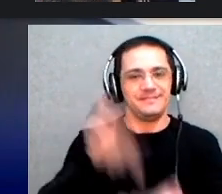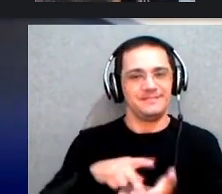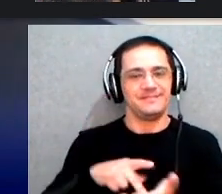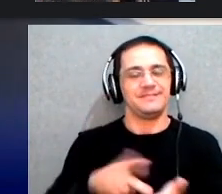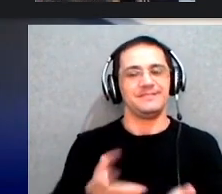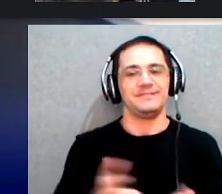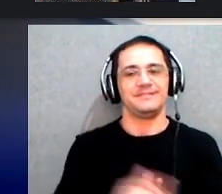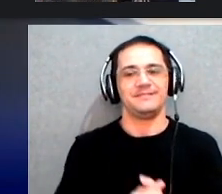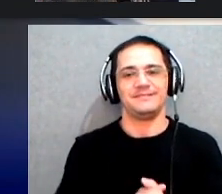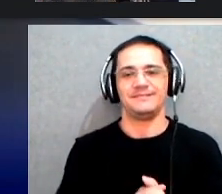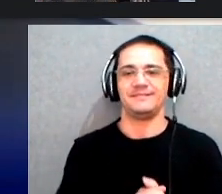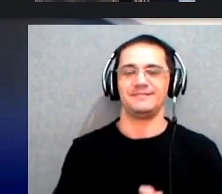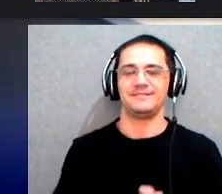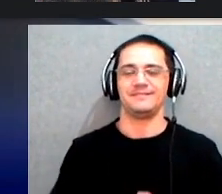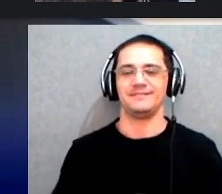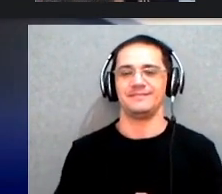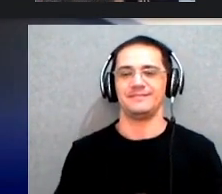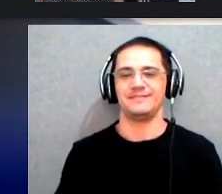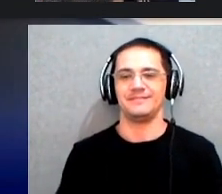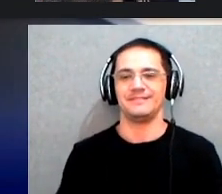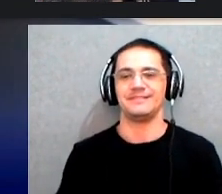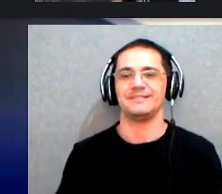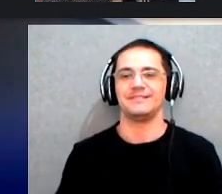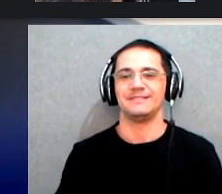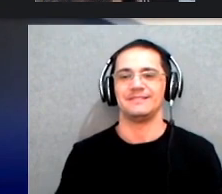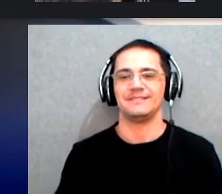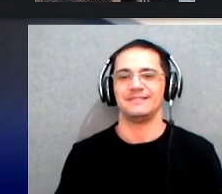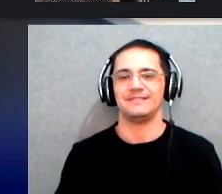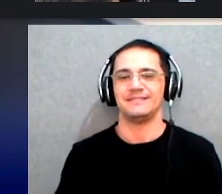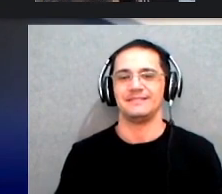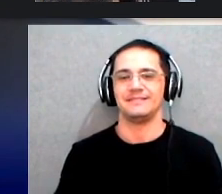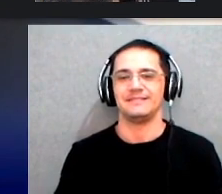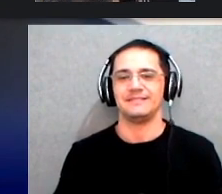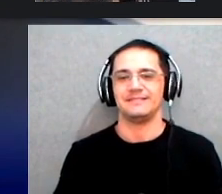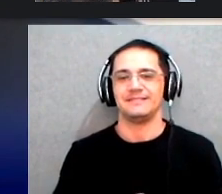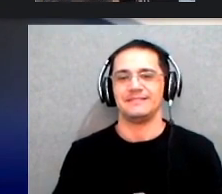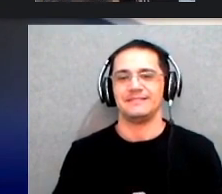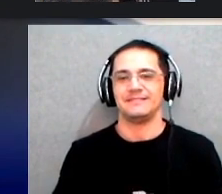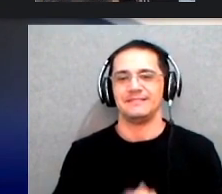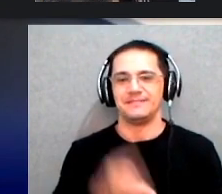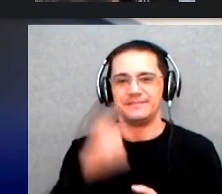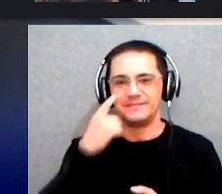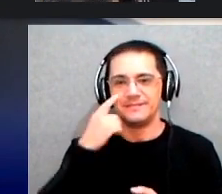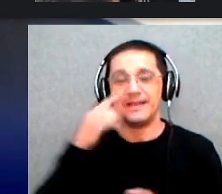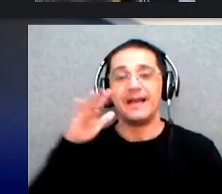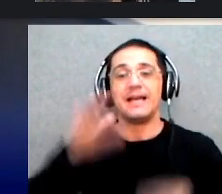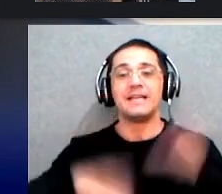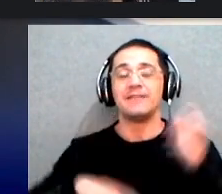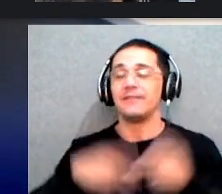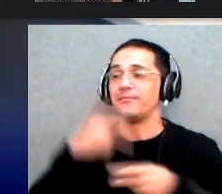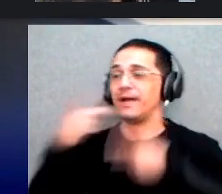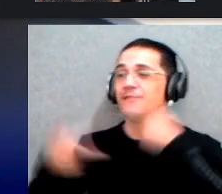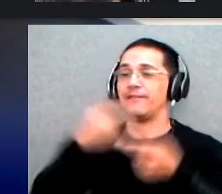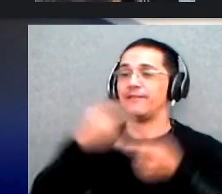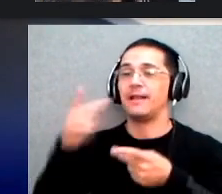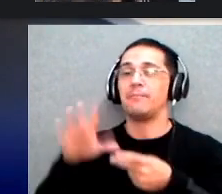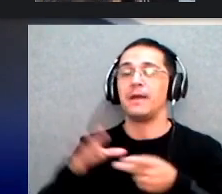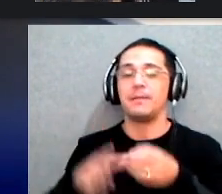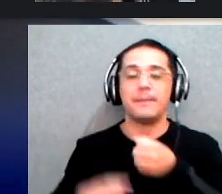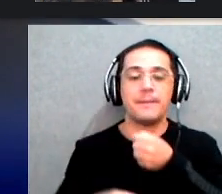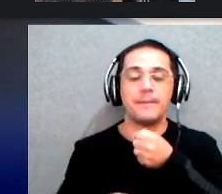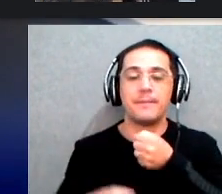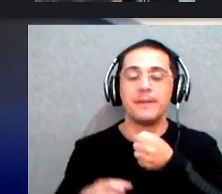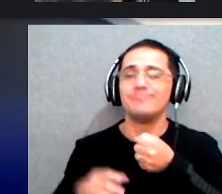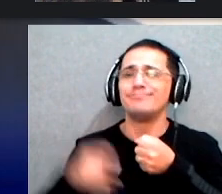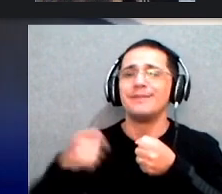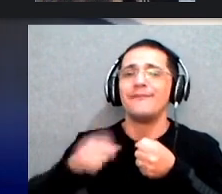Não, e ainda tem uma coisa, né? A gente tem que se preocupar com essa gafe do microfone ligado. Esse dia eu me acordei às 4 da manhã sonhando que